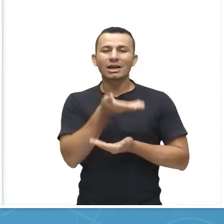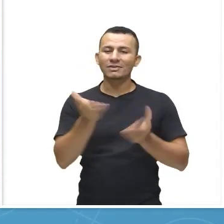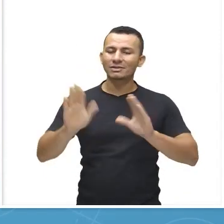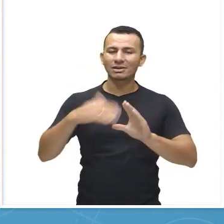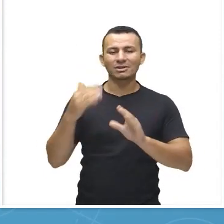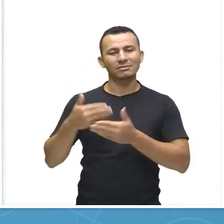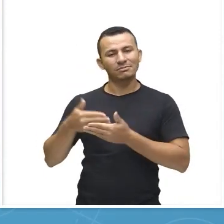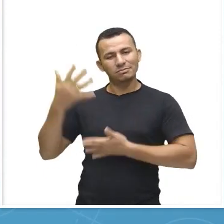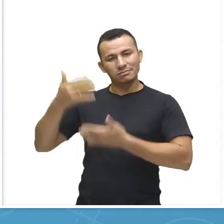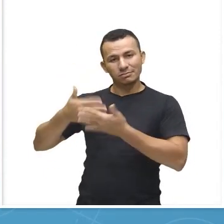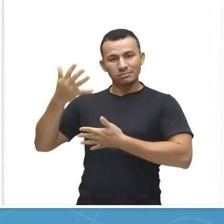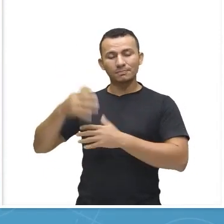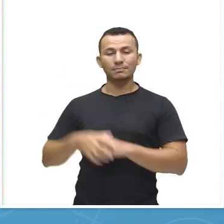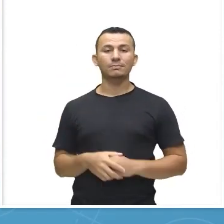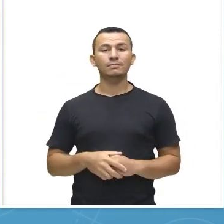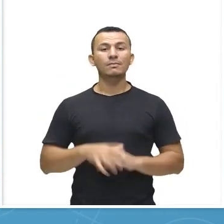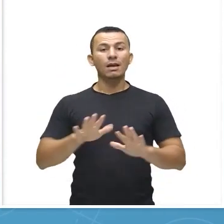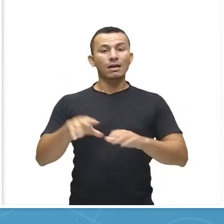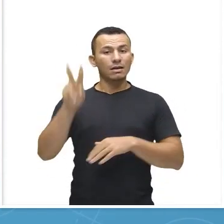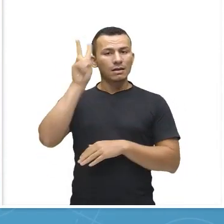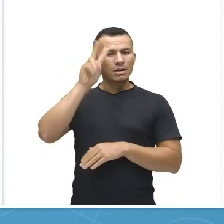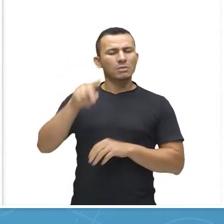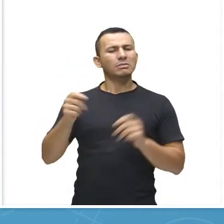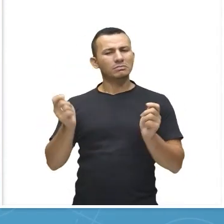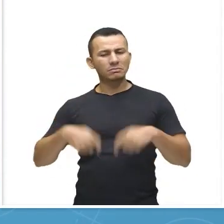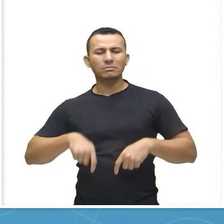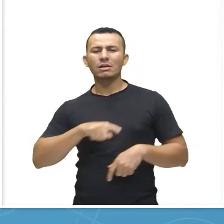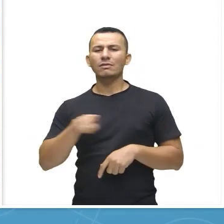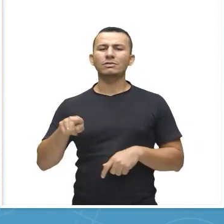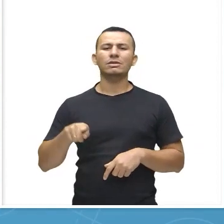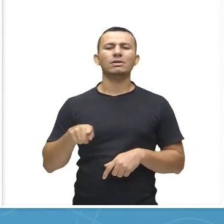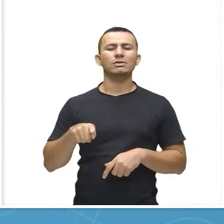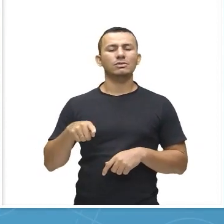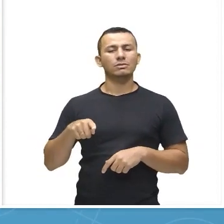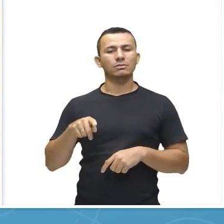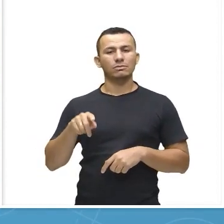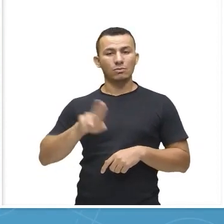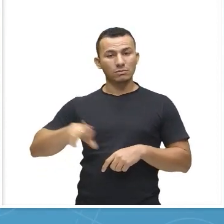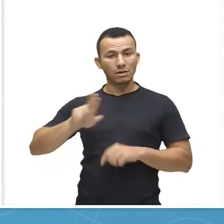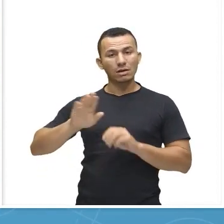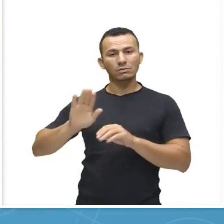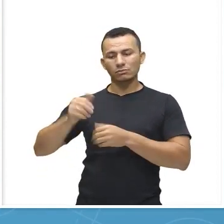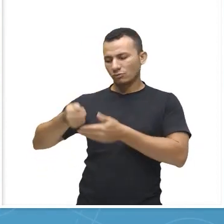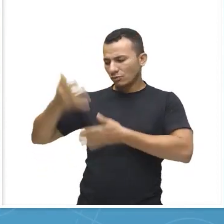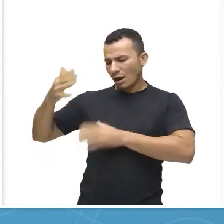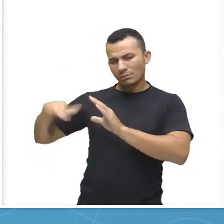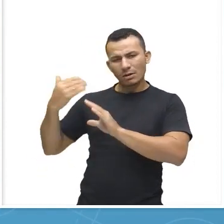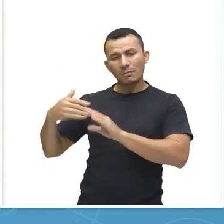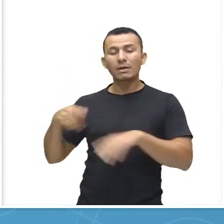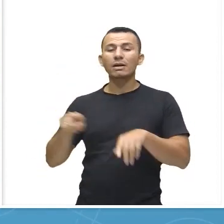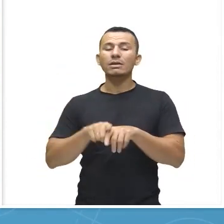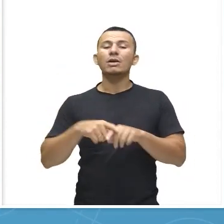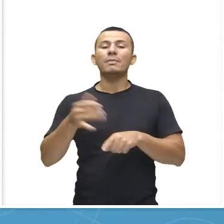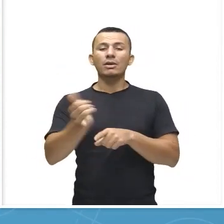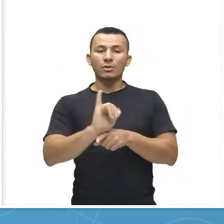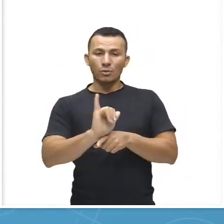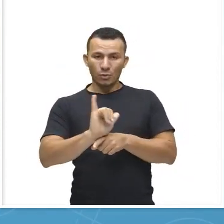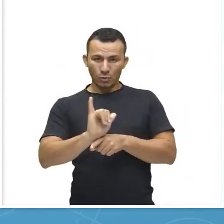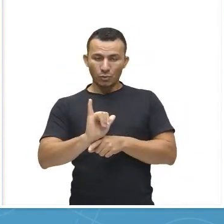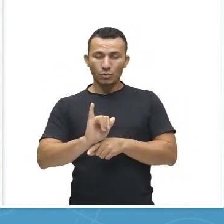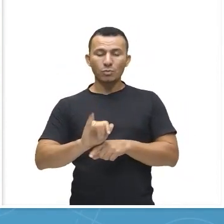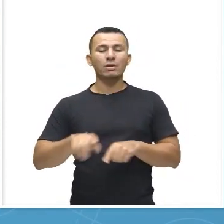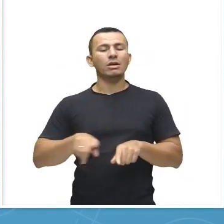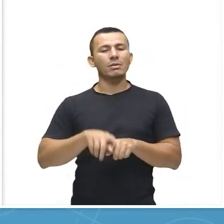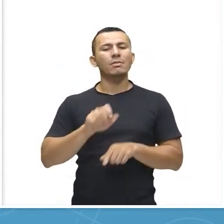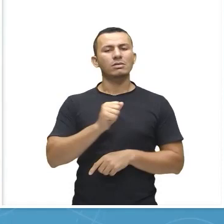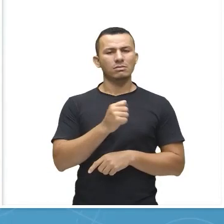de vocês. Lembrando que você pode participar pelo nosso chat no YouTube, na plataforma do Aula em Casa,